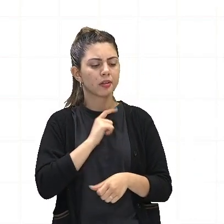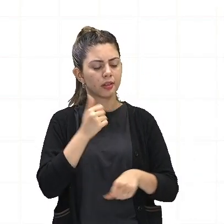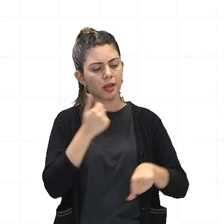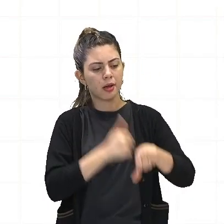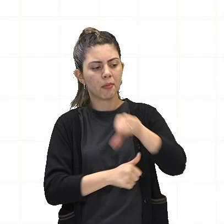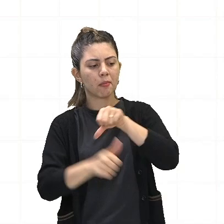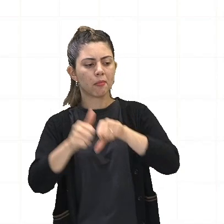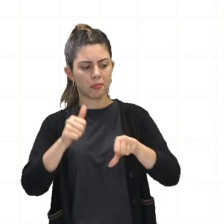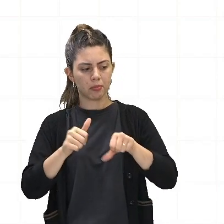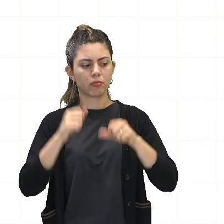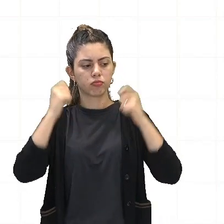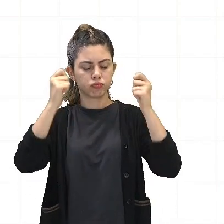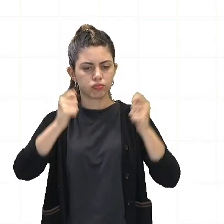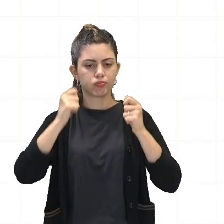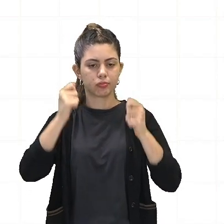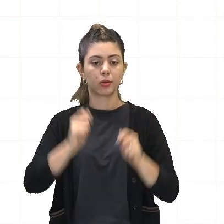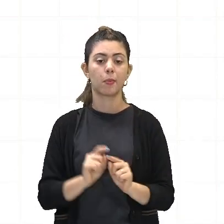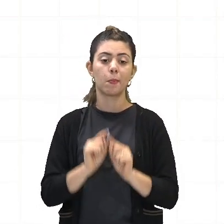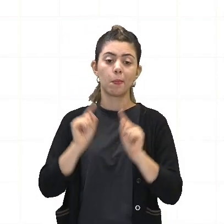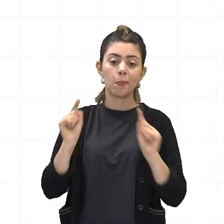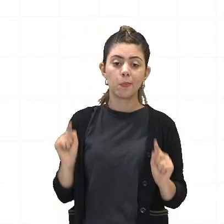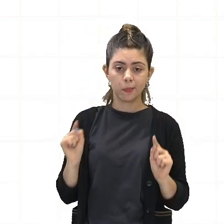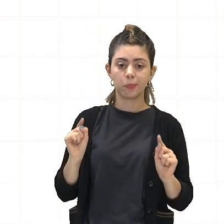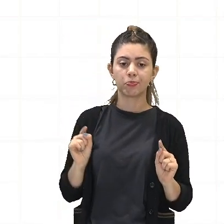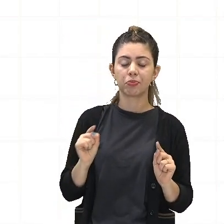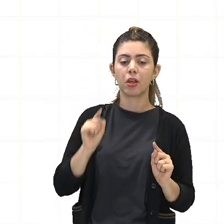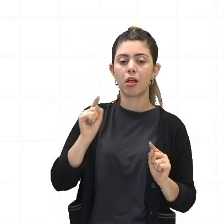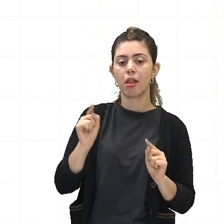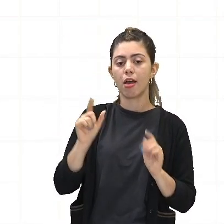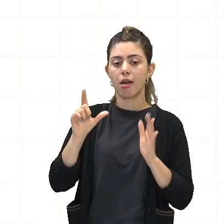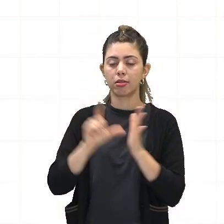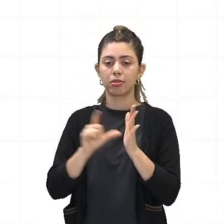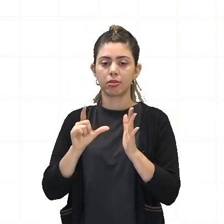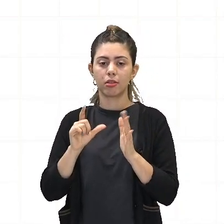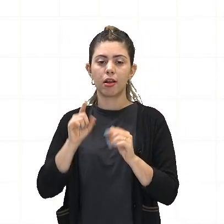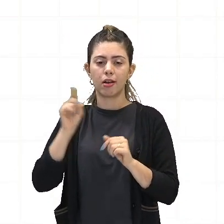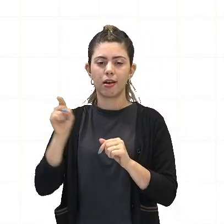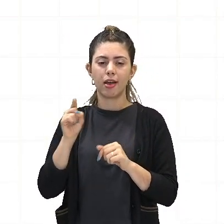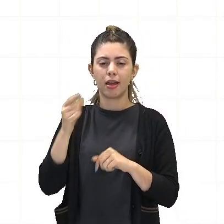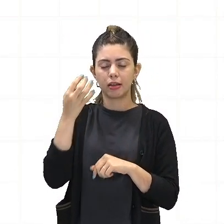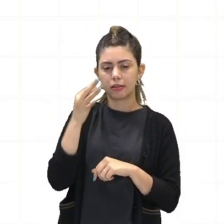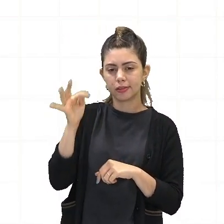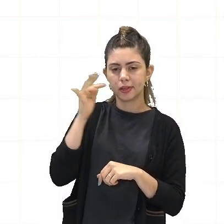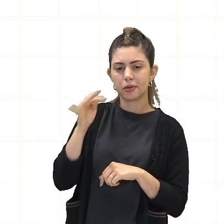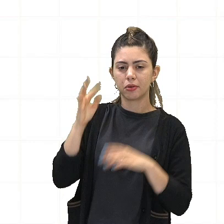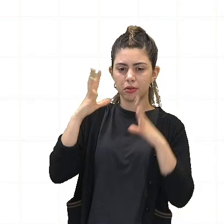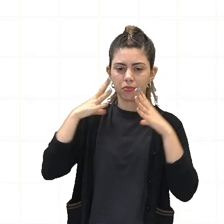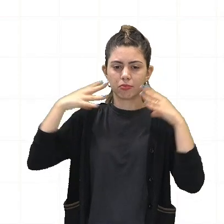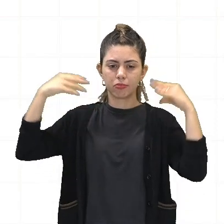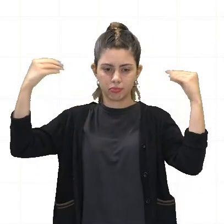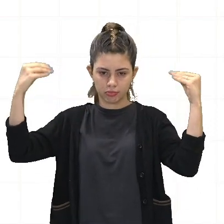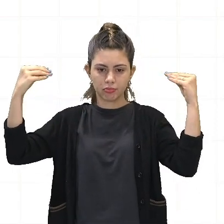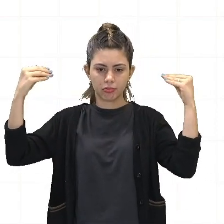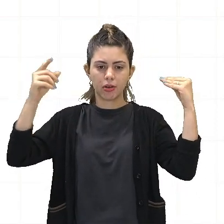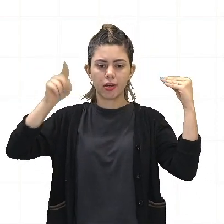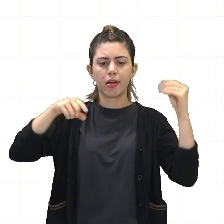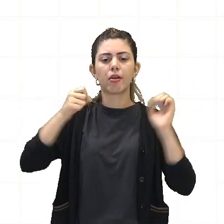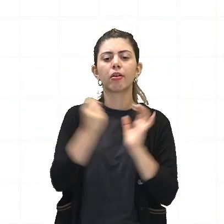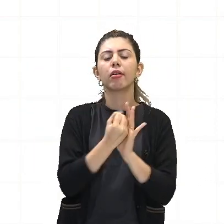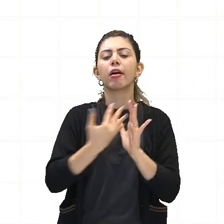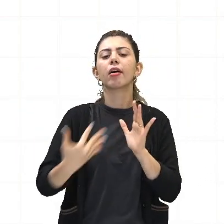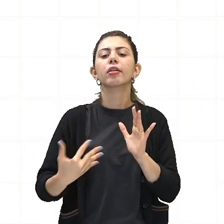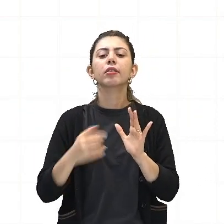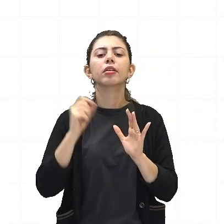um outro reformador que ficou muito conhecido, que foi o João Calvino. Ele era um teólogo